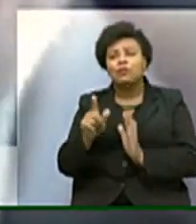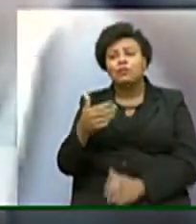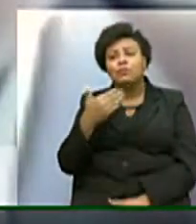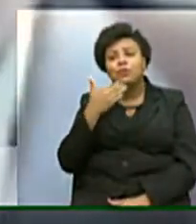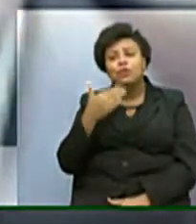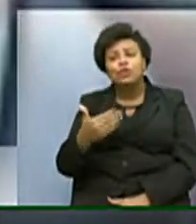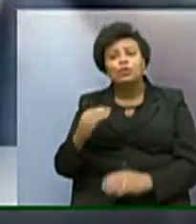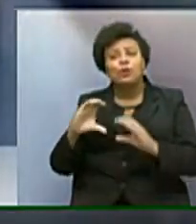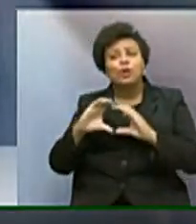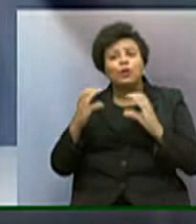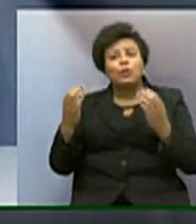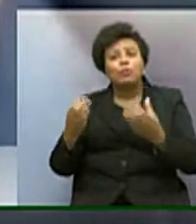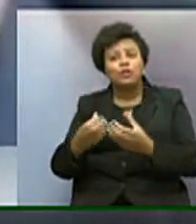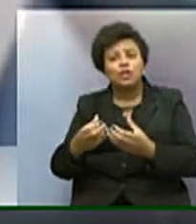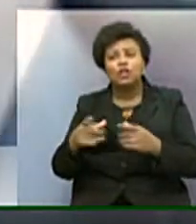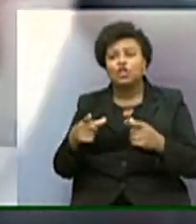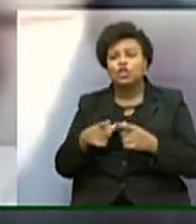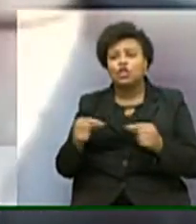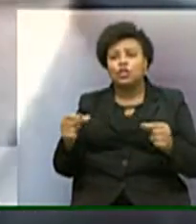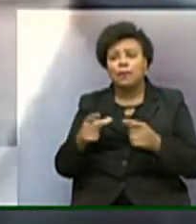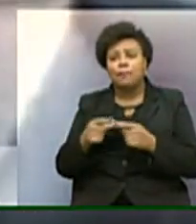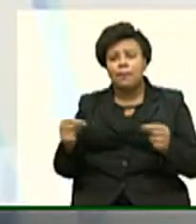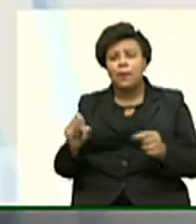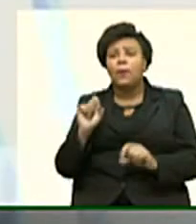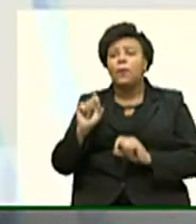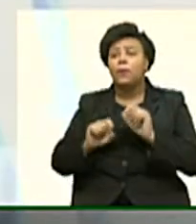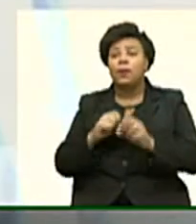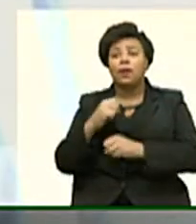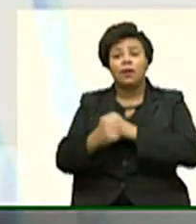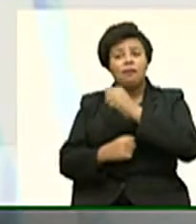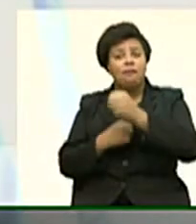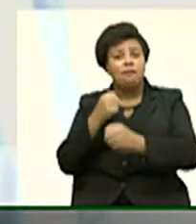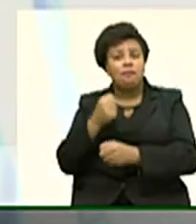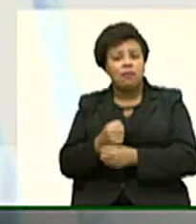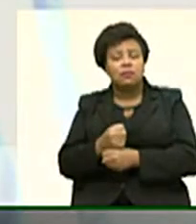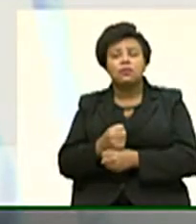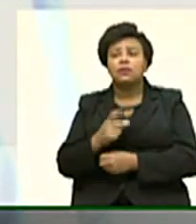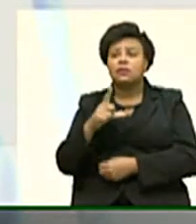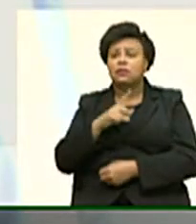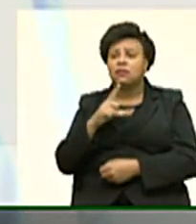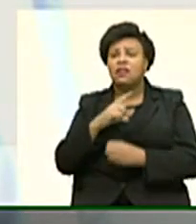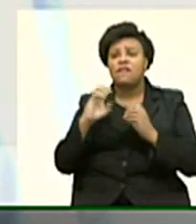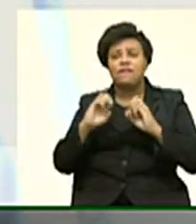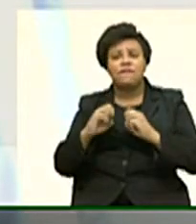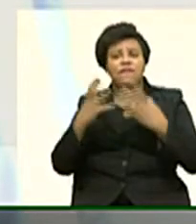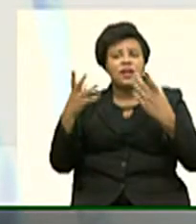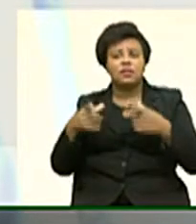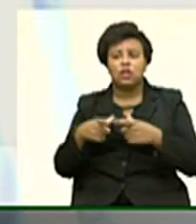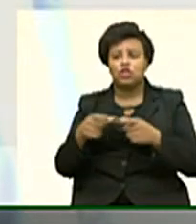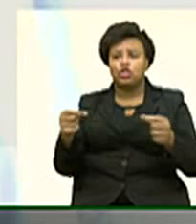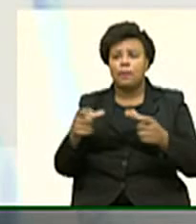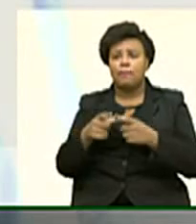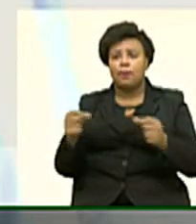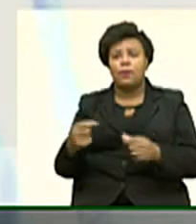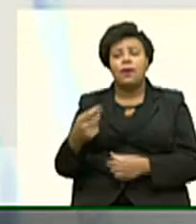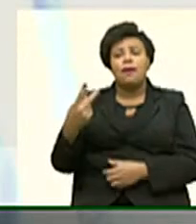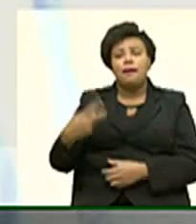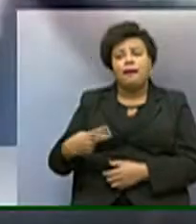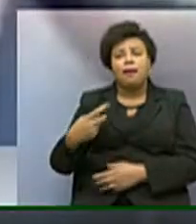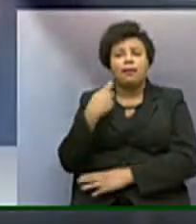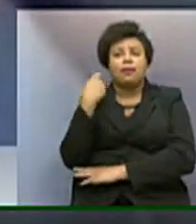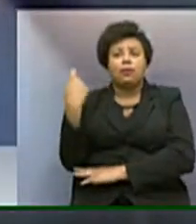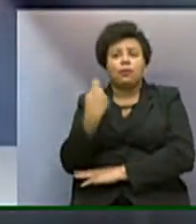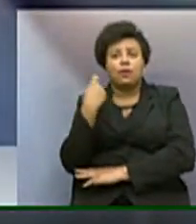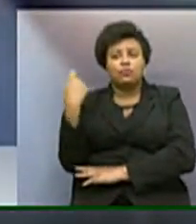pela comunidade japonesa, visto que todos os anos tem a festa do Japão aqui no Rio Grande do